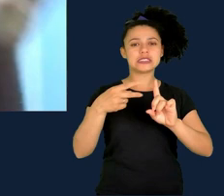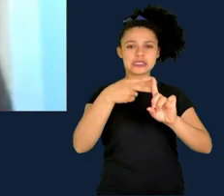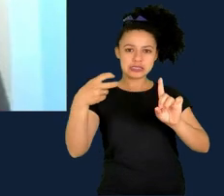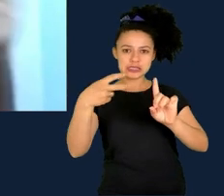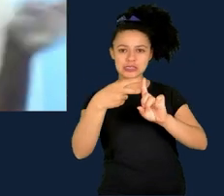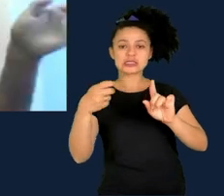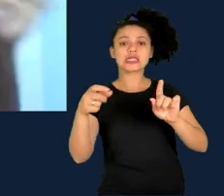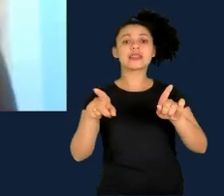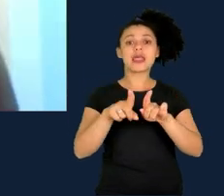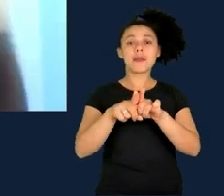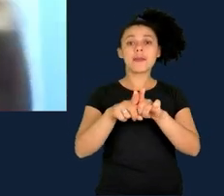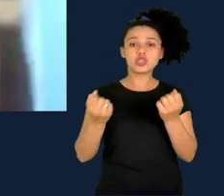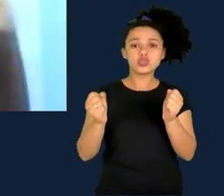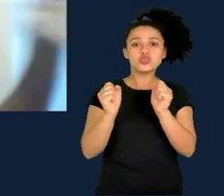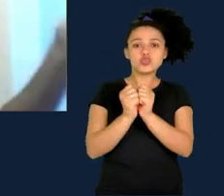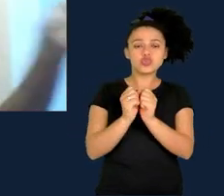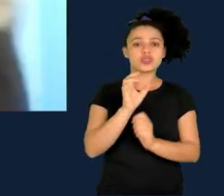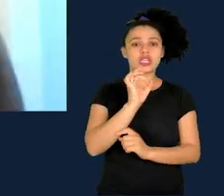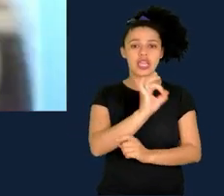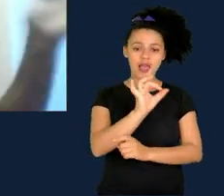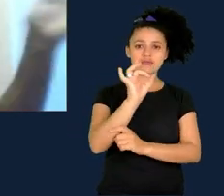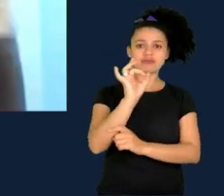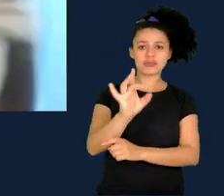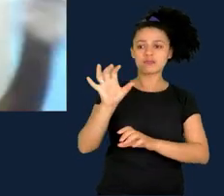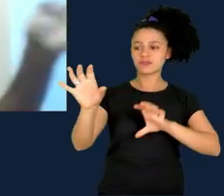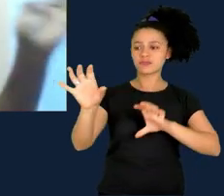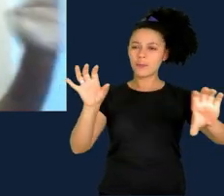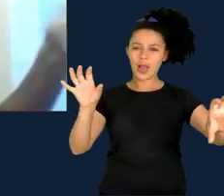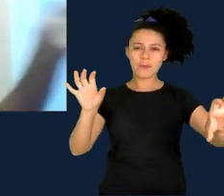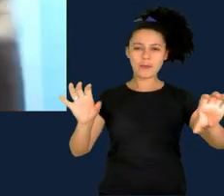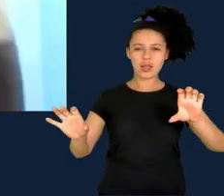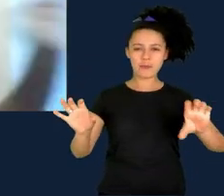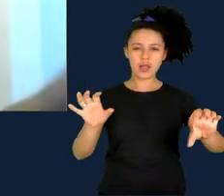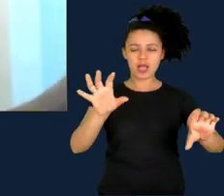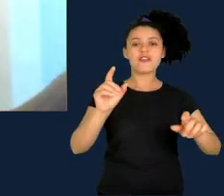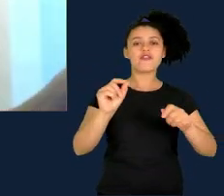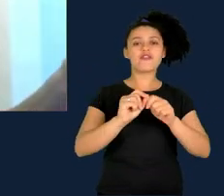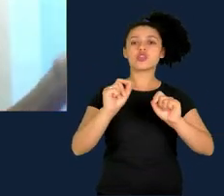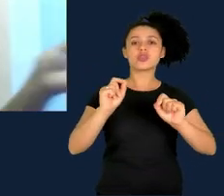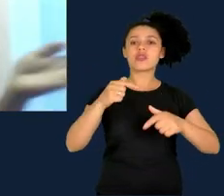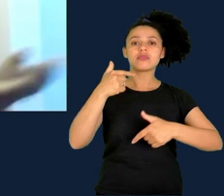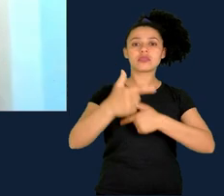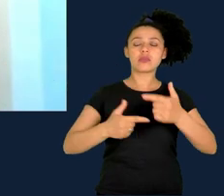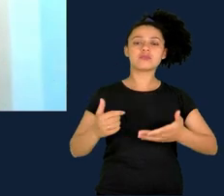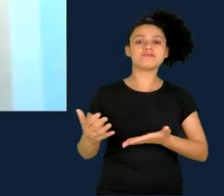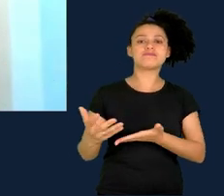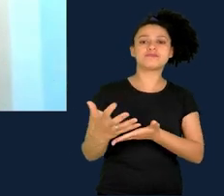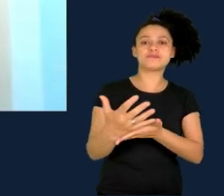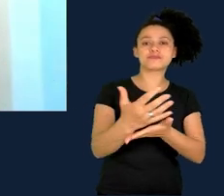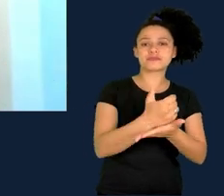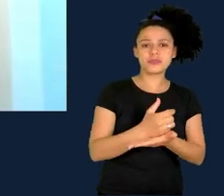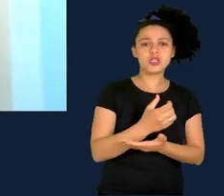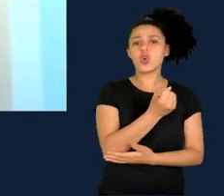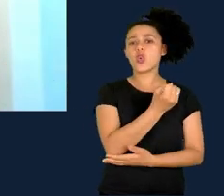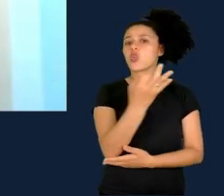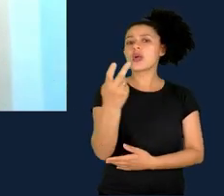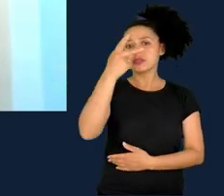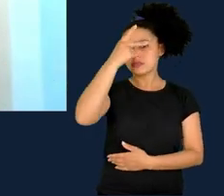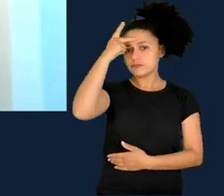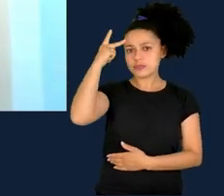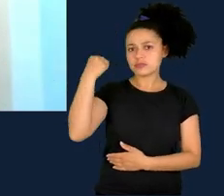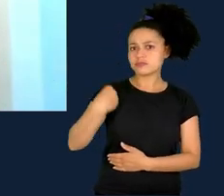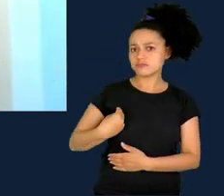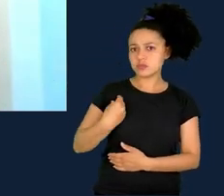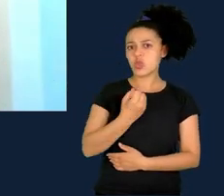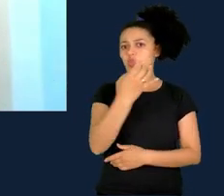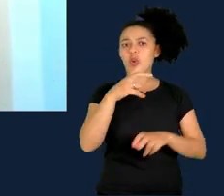junto cada região fez um trabalho de levantamento de dados. Quantas pessoas tinha, quantas roças